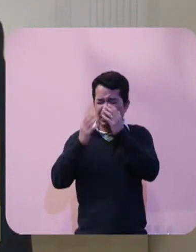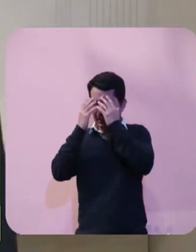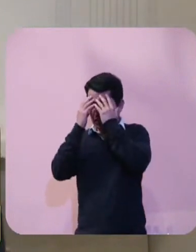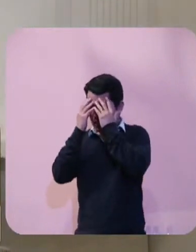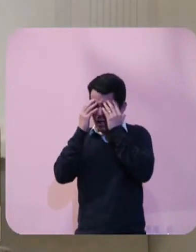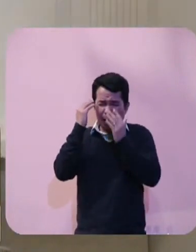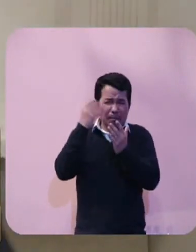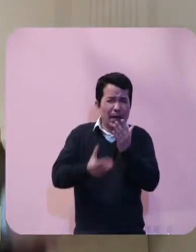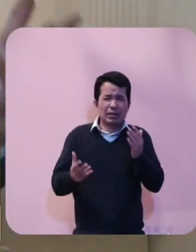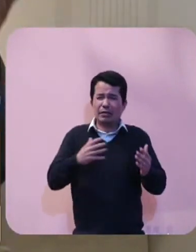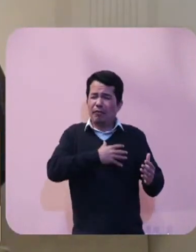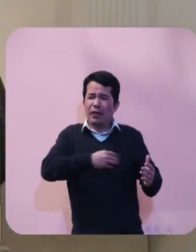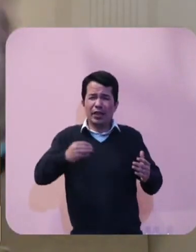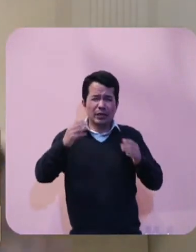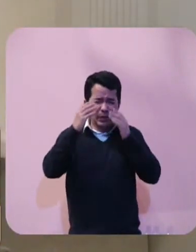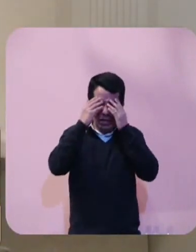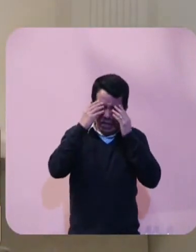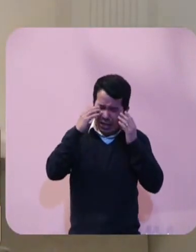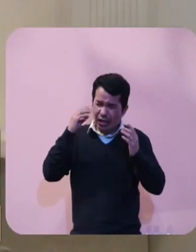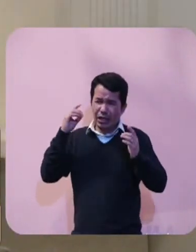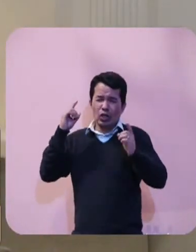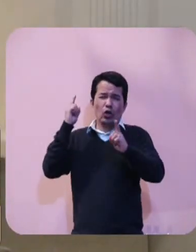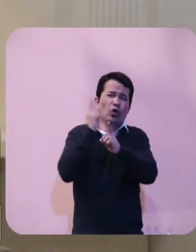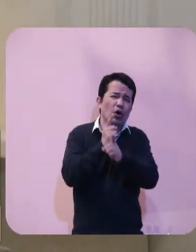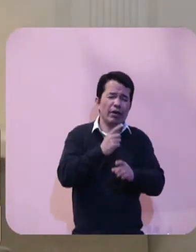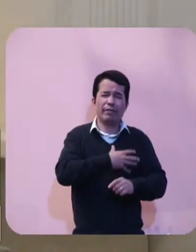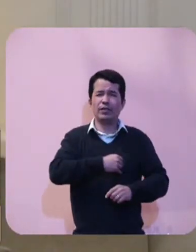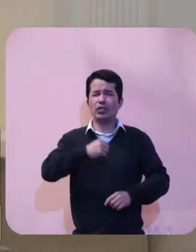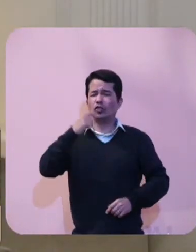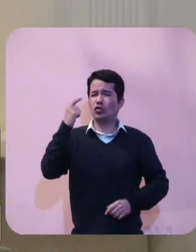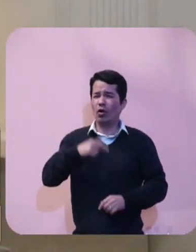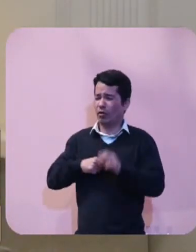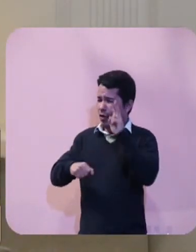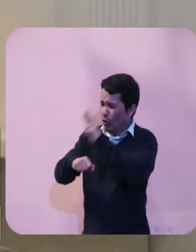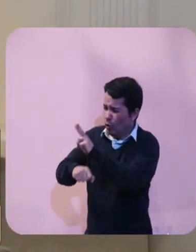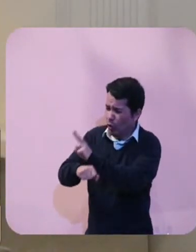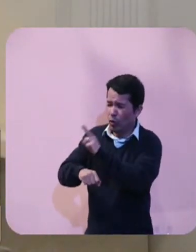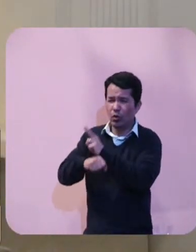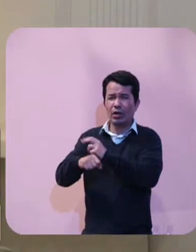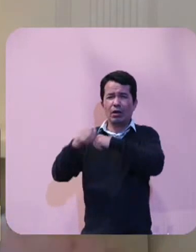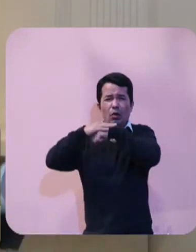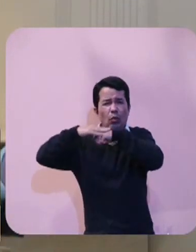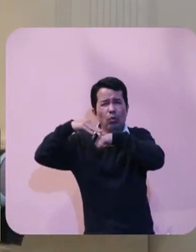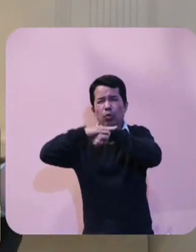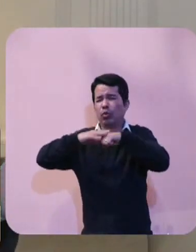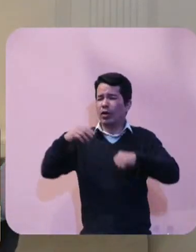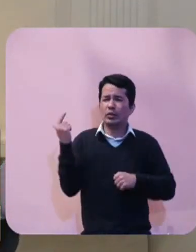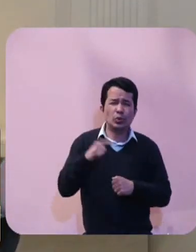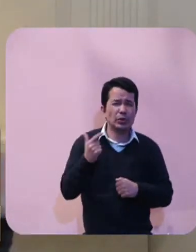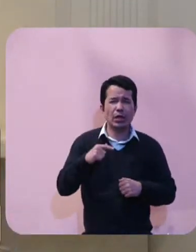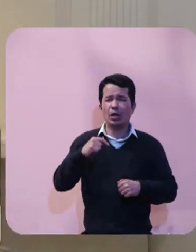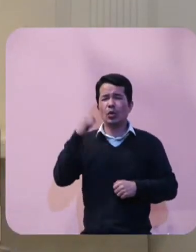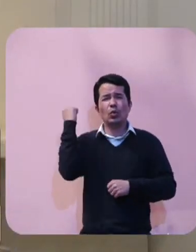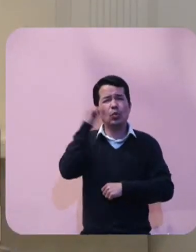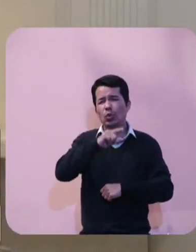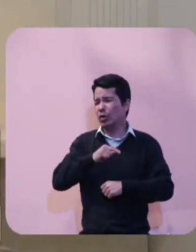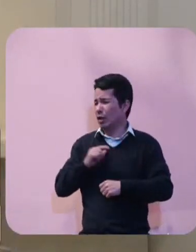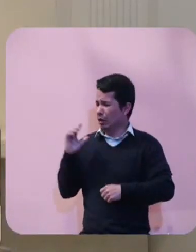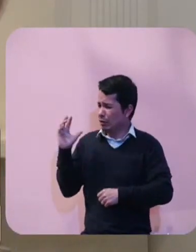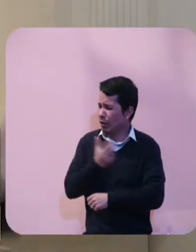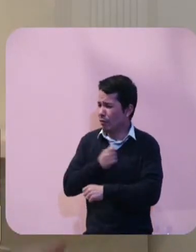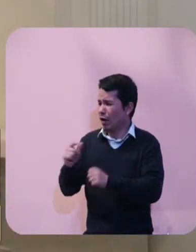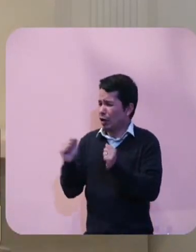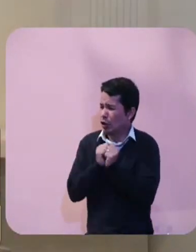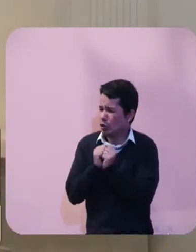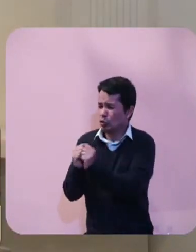oportunidade. Eu não vou conseguir tratar o coração do meu filho. Eu não vou conseguir mais reaver